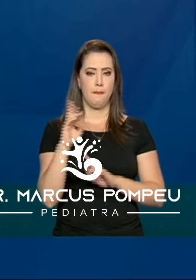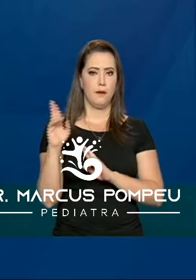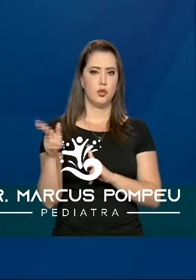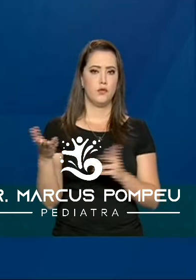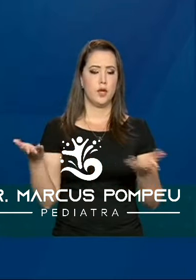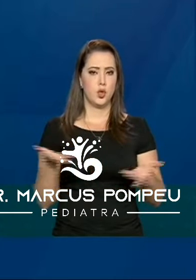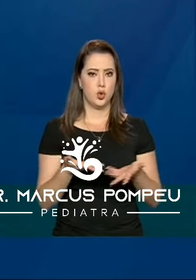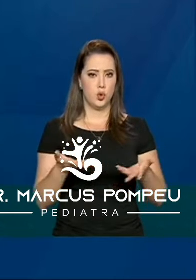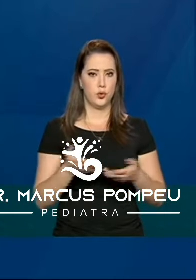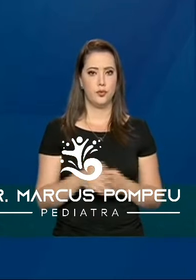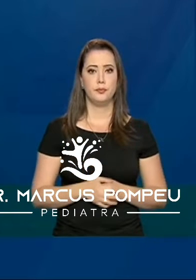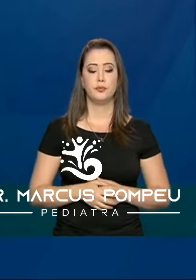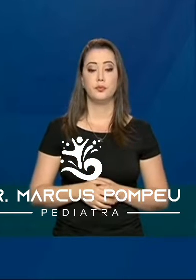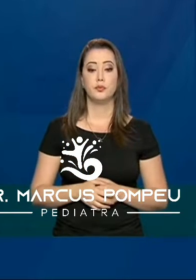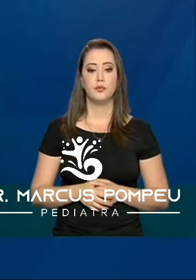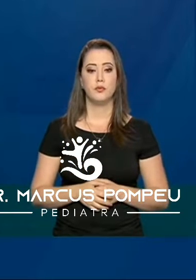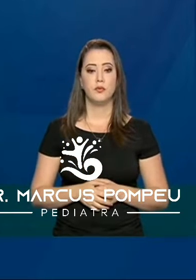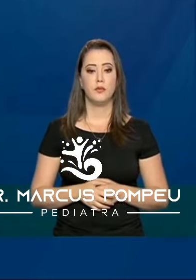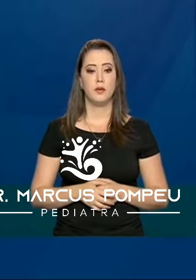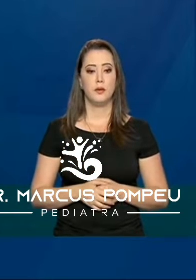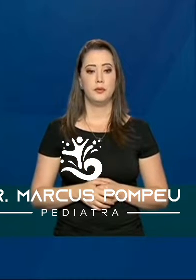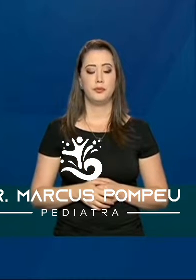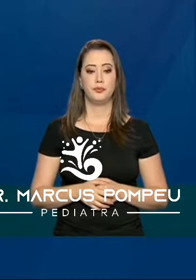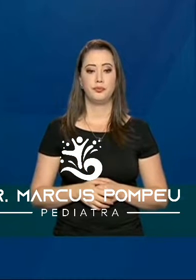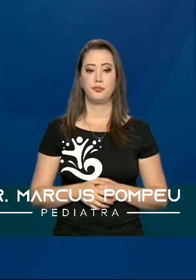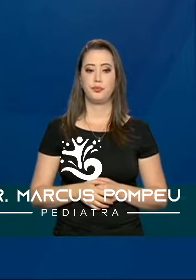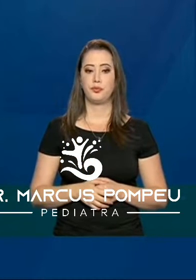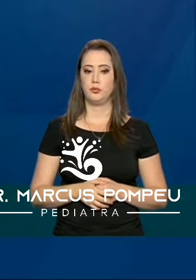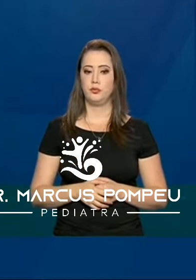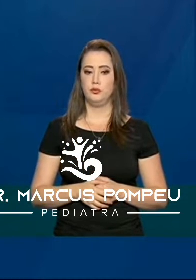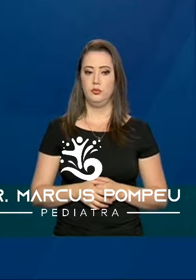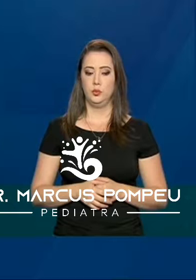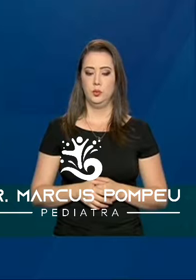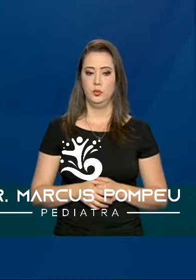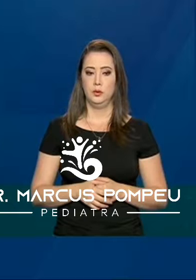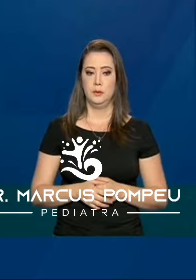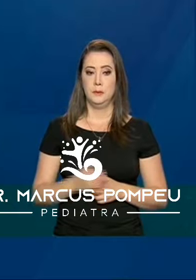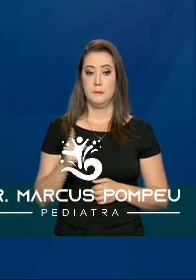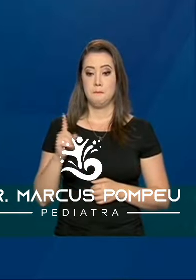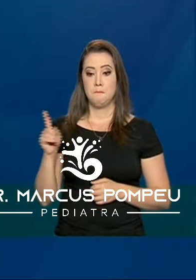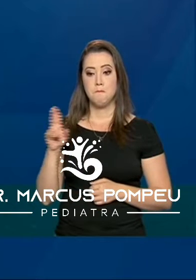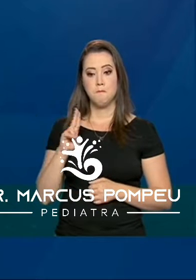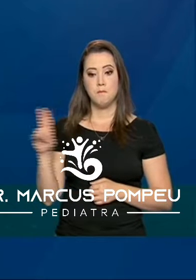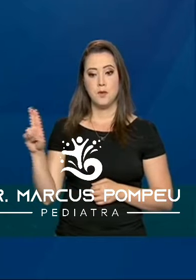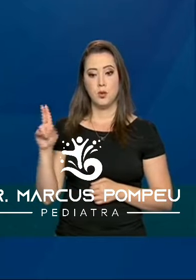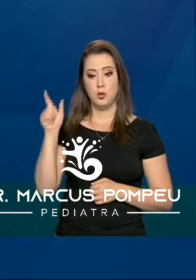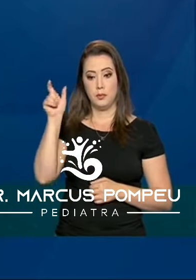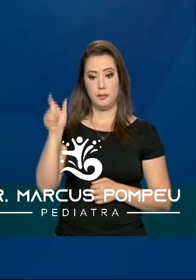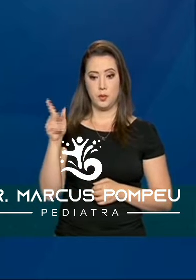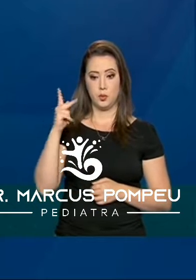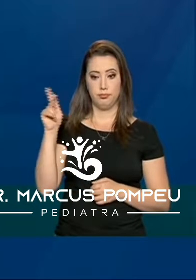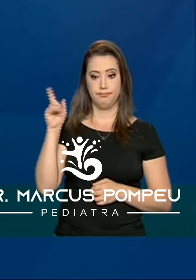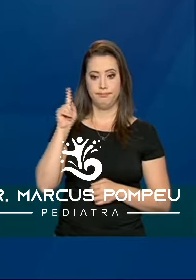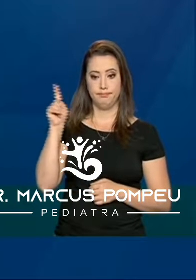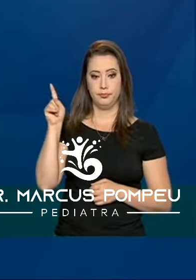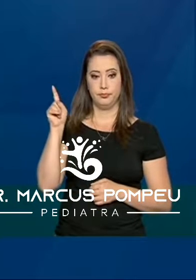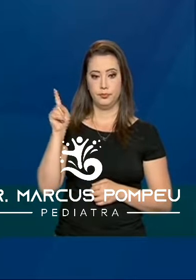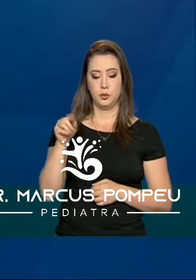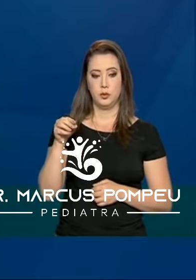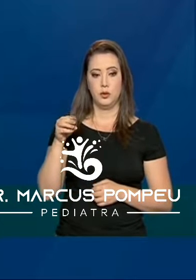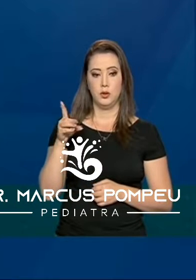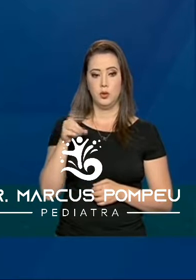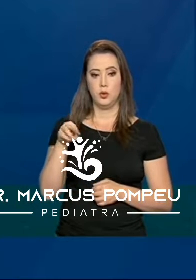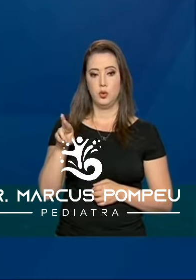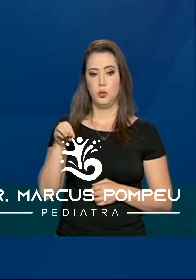diferente do que a gente vê por aí. Martin McCurry, Johns Hopkins, todo mundo sabe muito bem quem é, tantas publicações nobres,